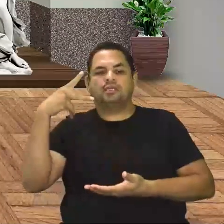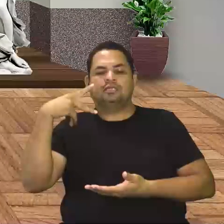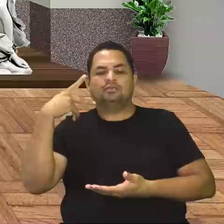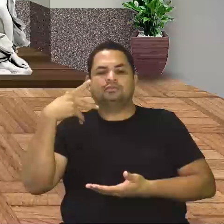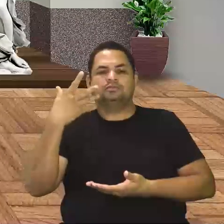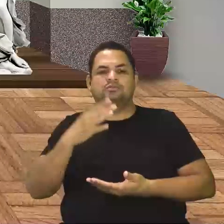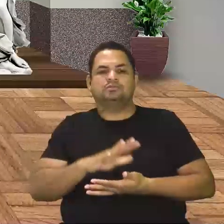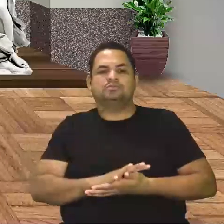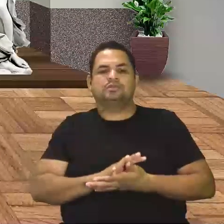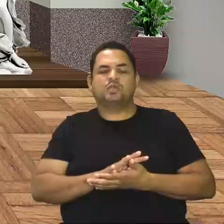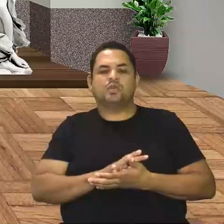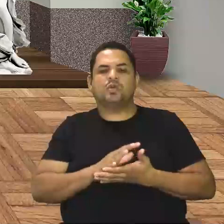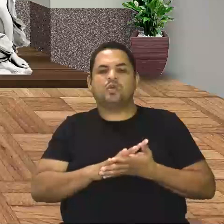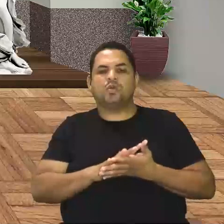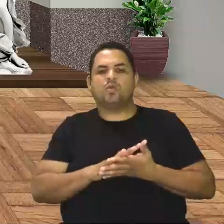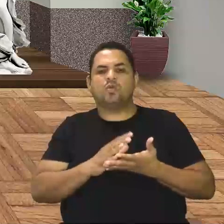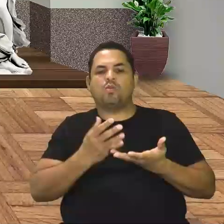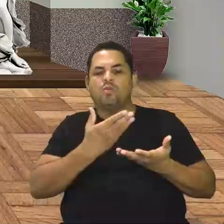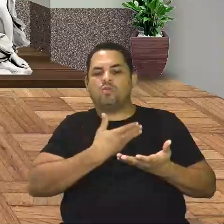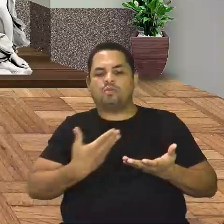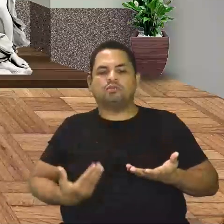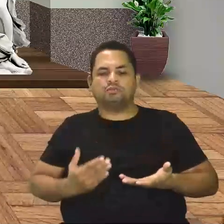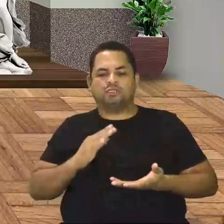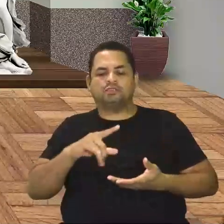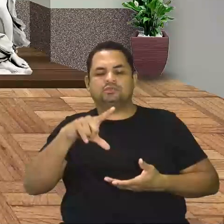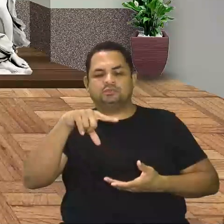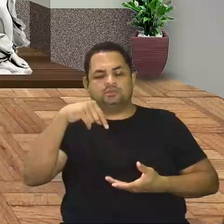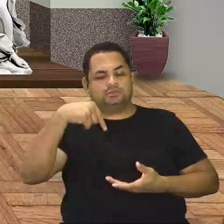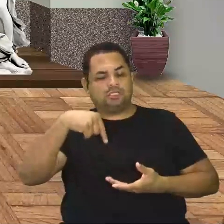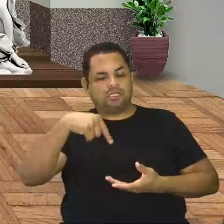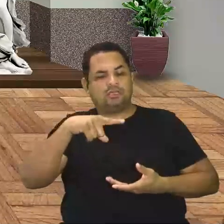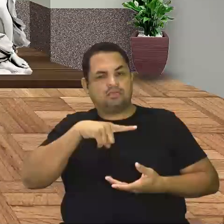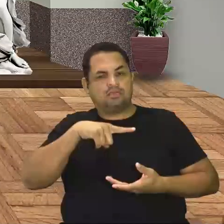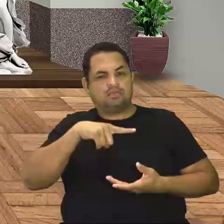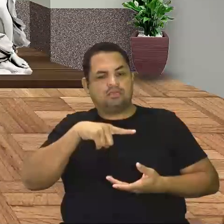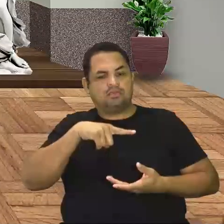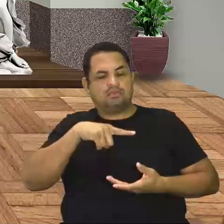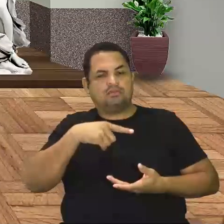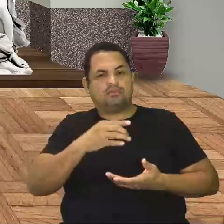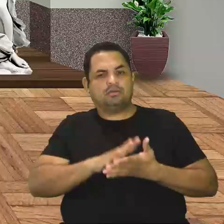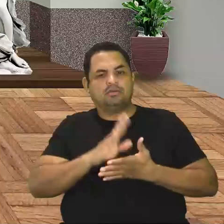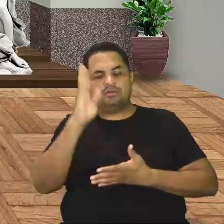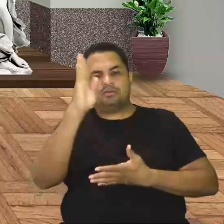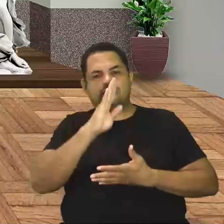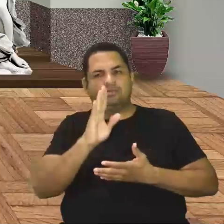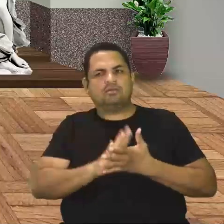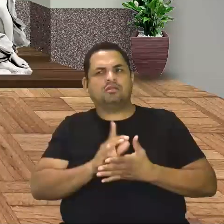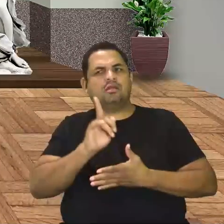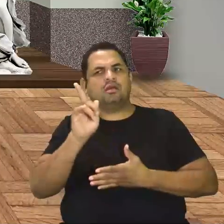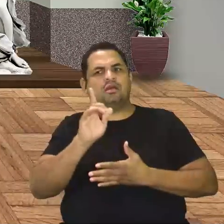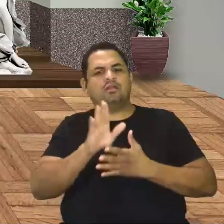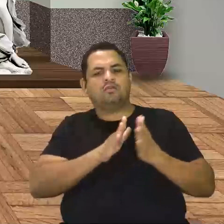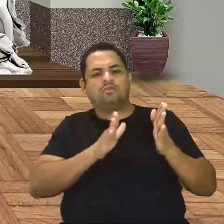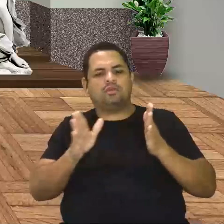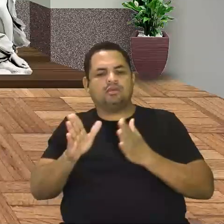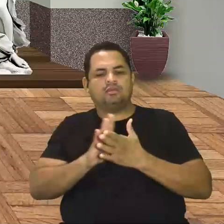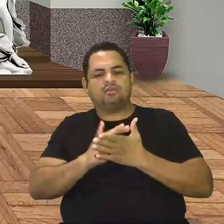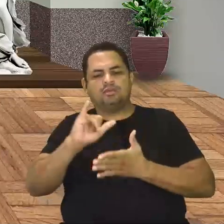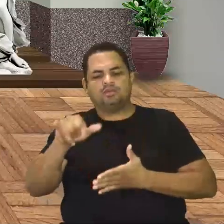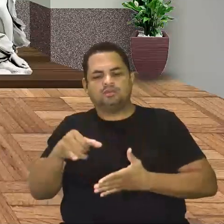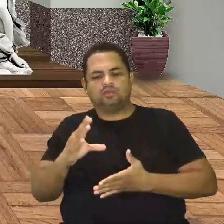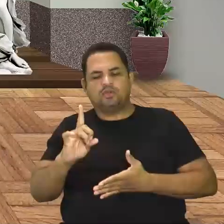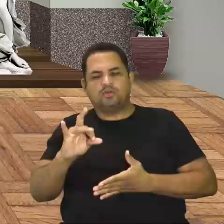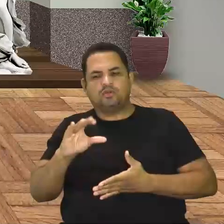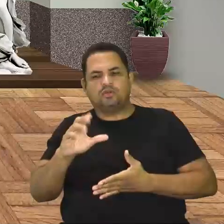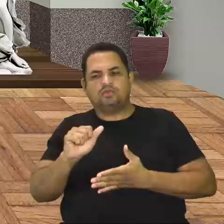A forma de governo parlamentarista já teve no Brasil. Só que ela teve lá no momento que João Goulart estava tentando tomar